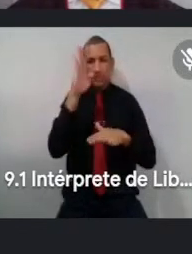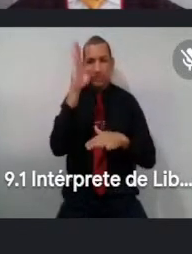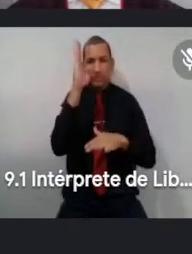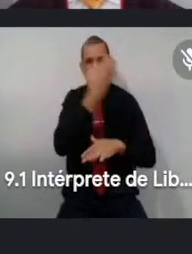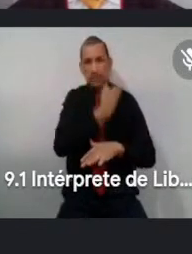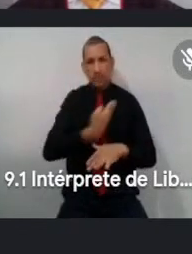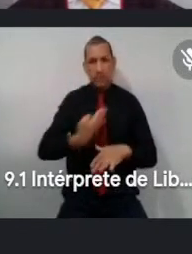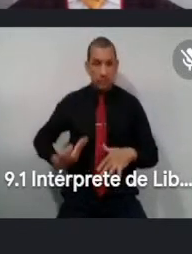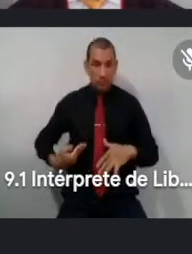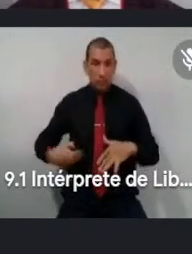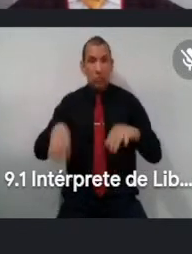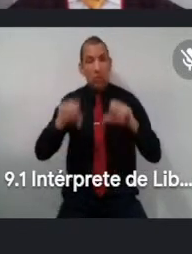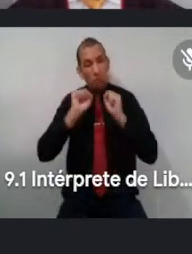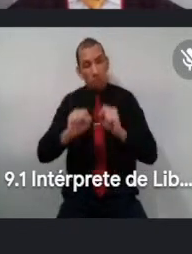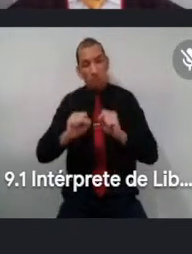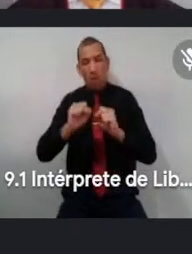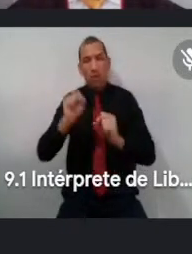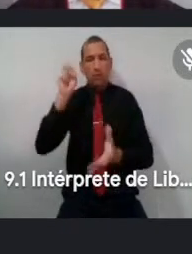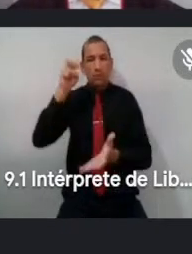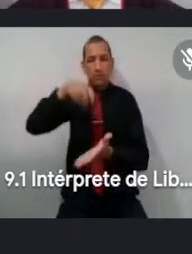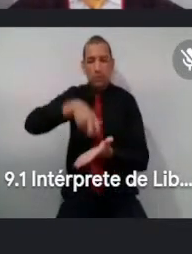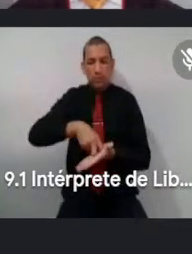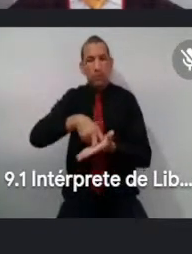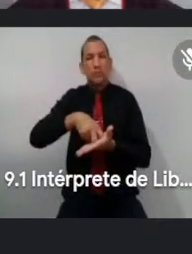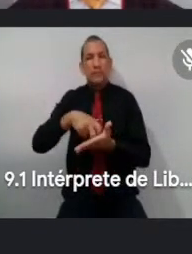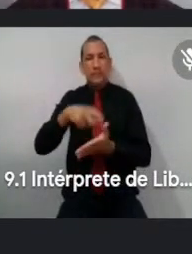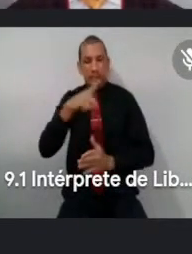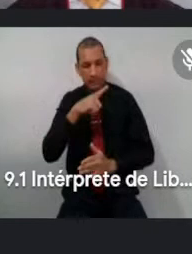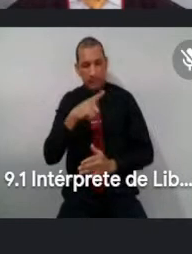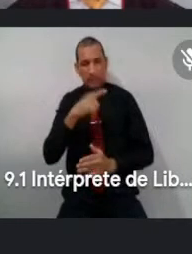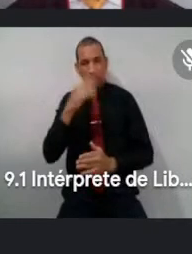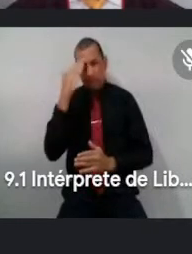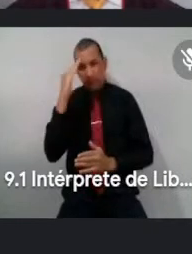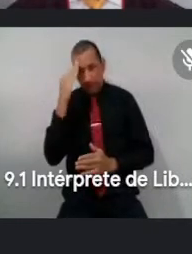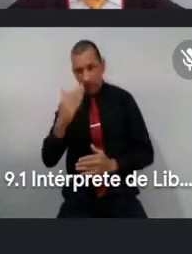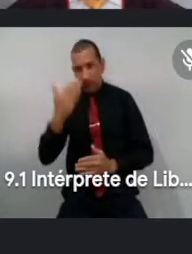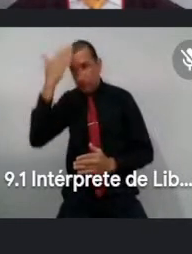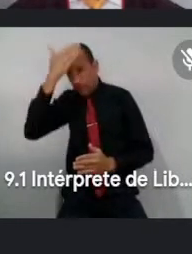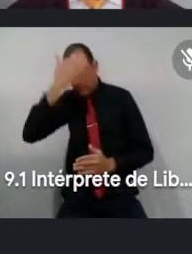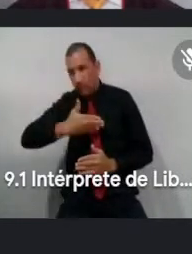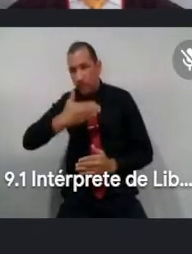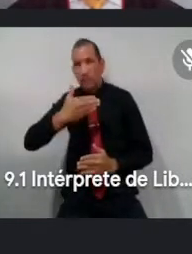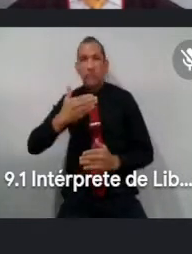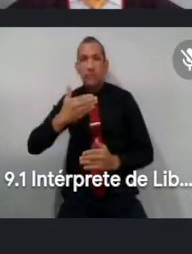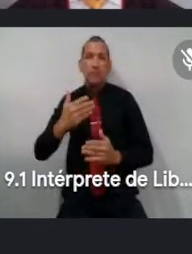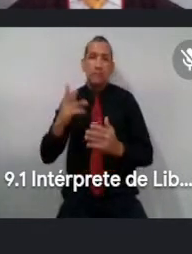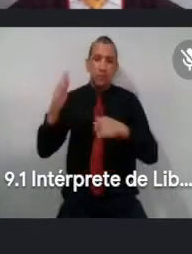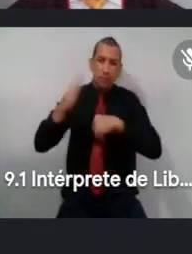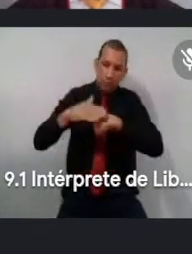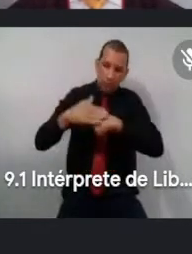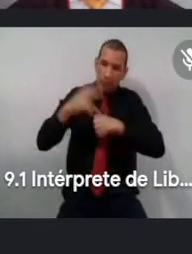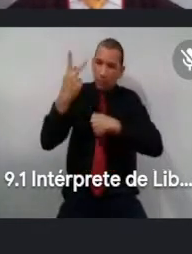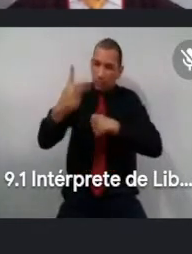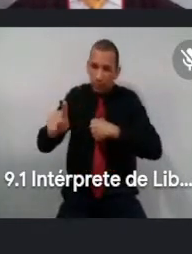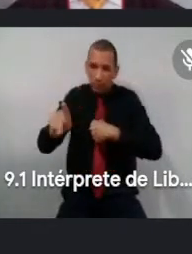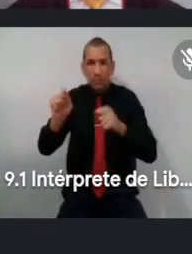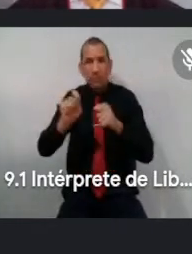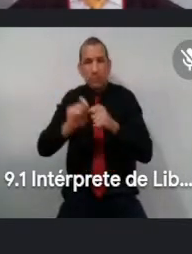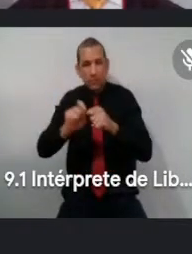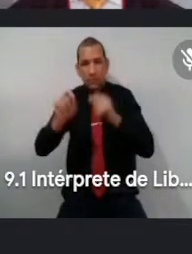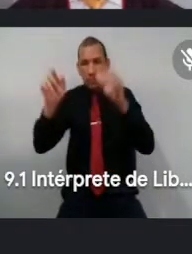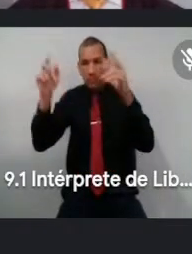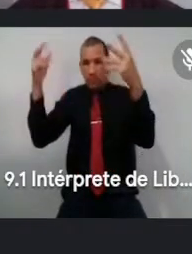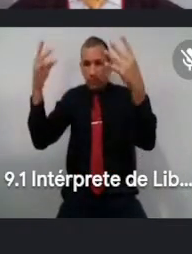magistrado ele pode proferir sentença condenatória se entender comprovada tanto autoria quanto à materialidade